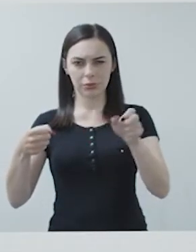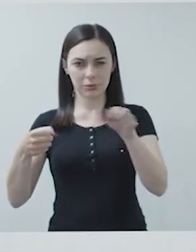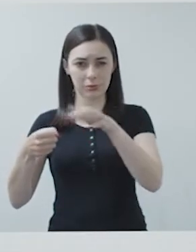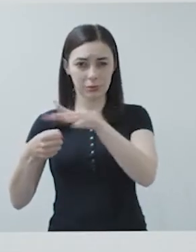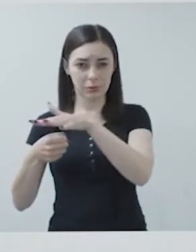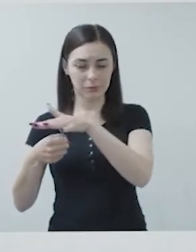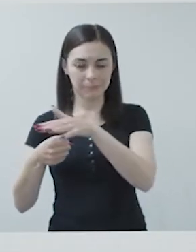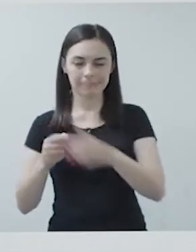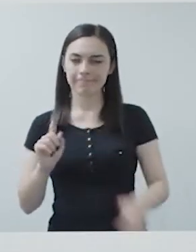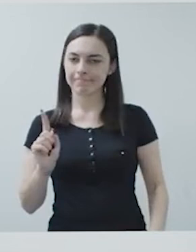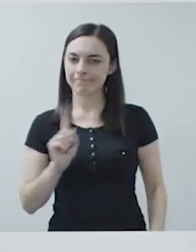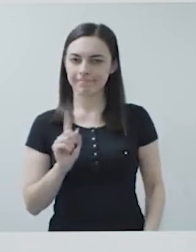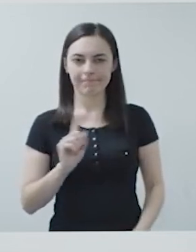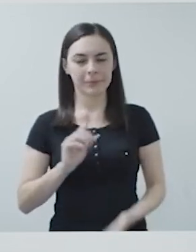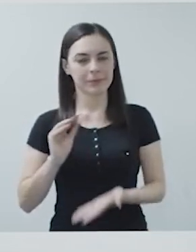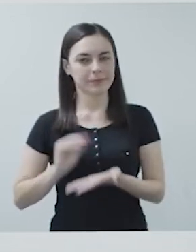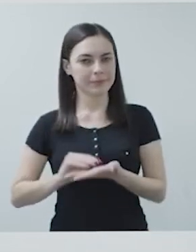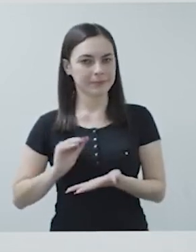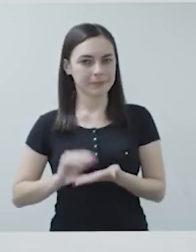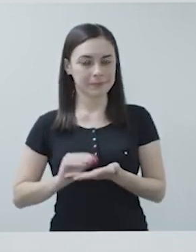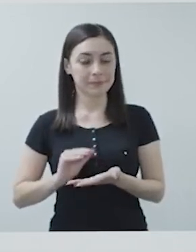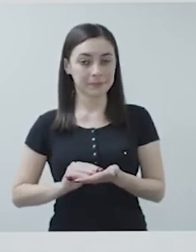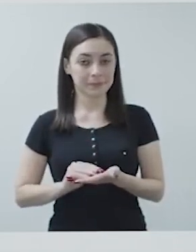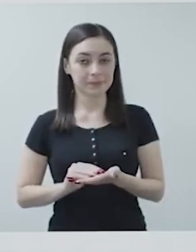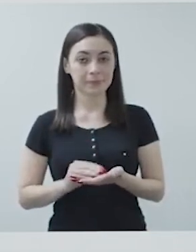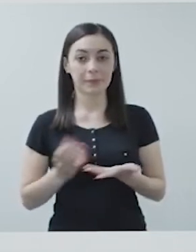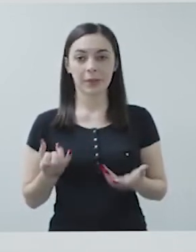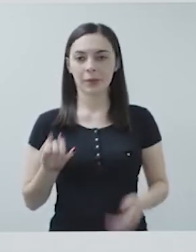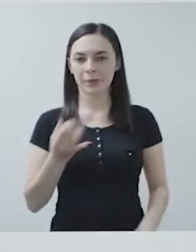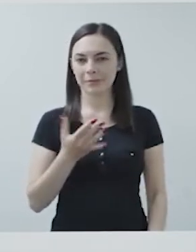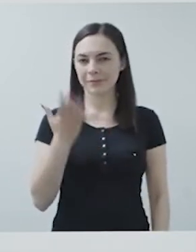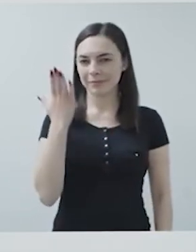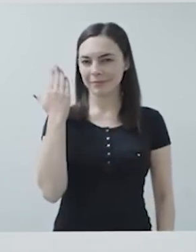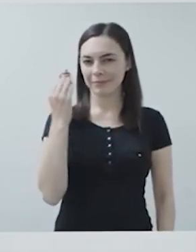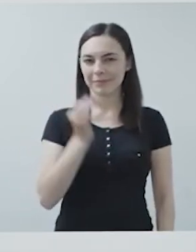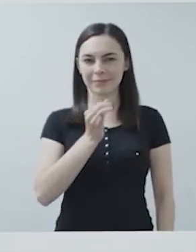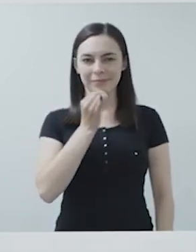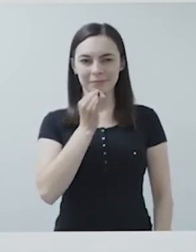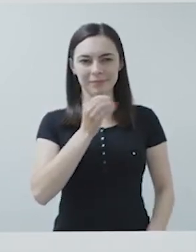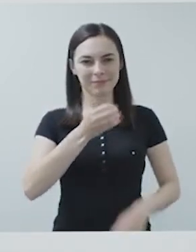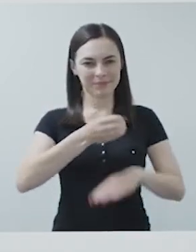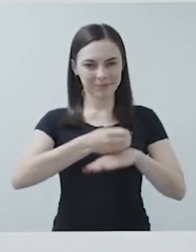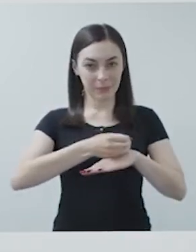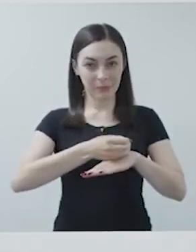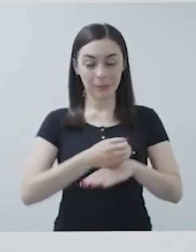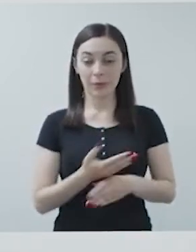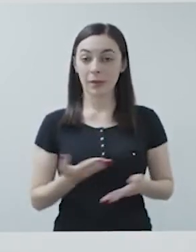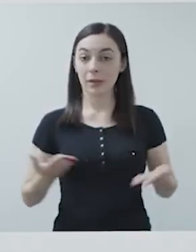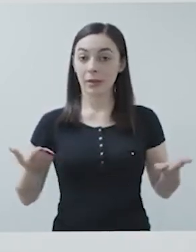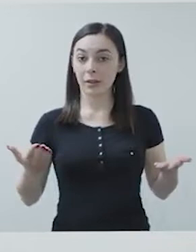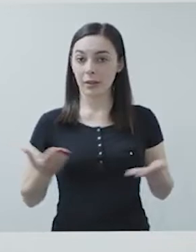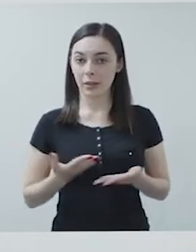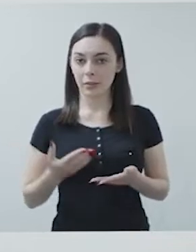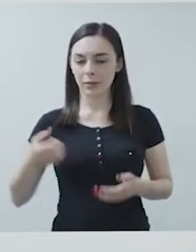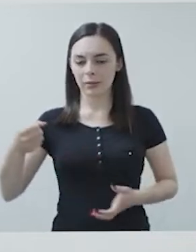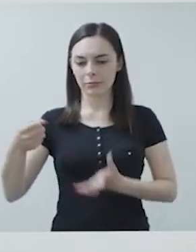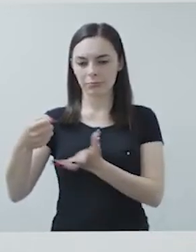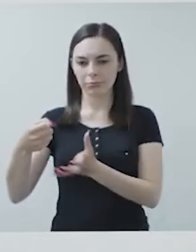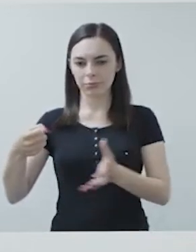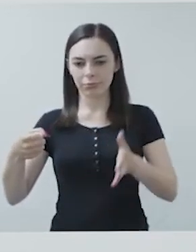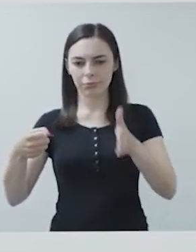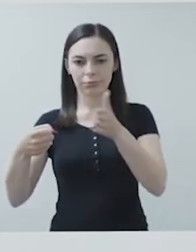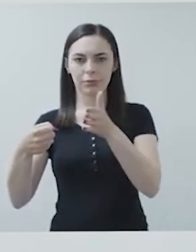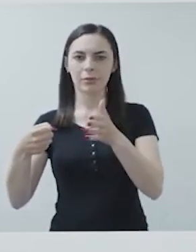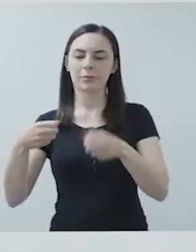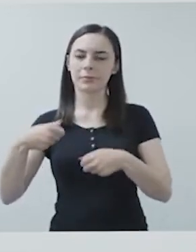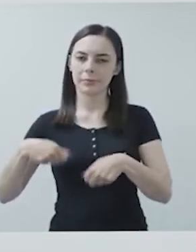né? Vai faltar. Essa quantidade coube lá no primeiro copo. Aqui na jarra eu preciso de mais. Então, se eu